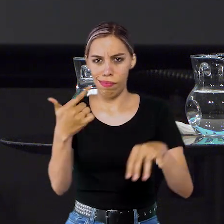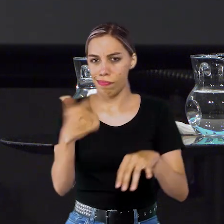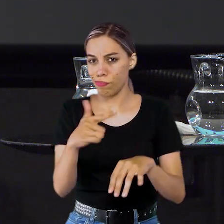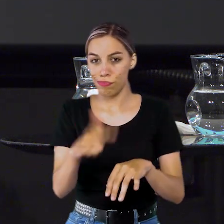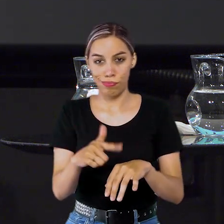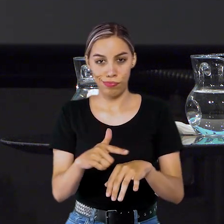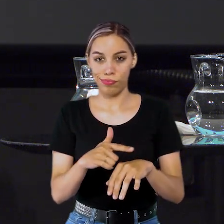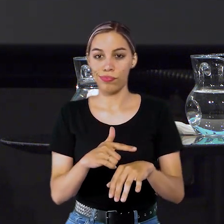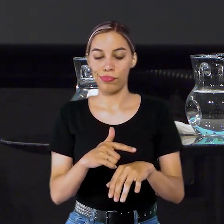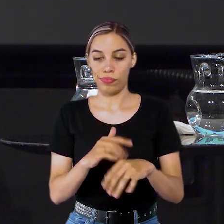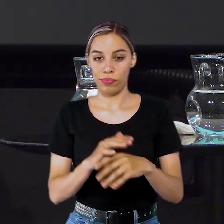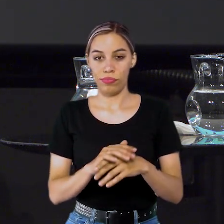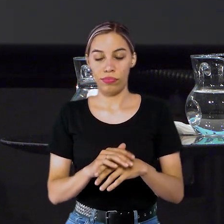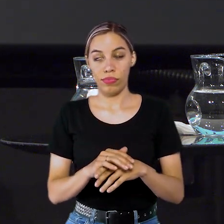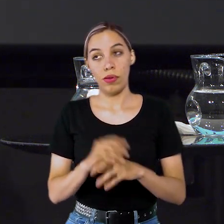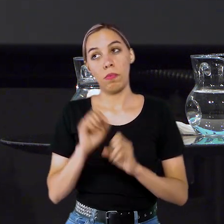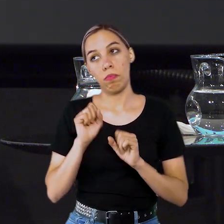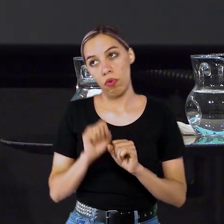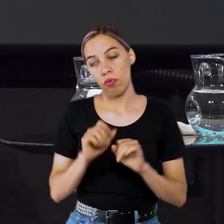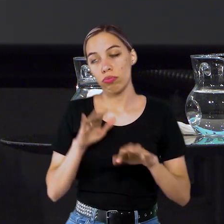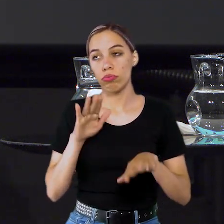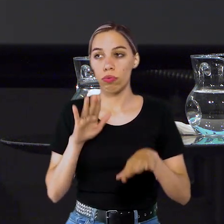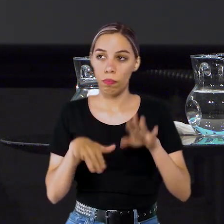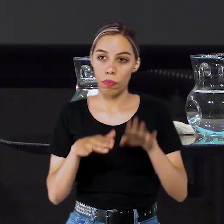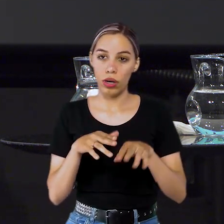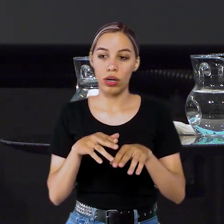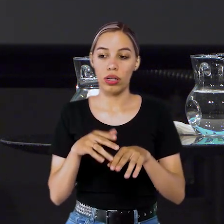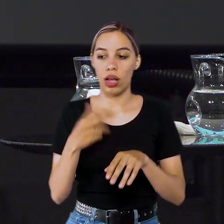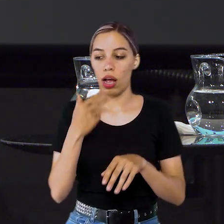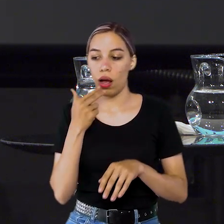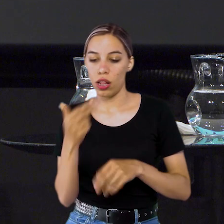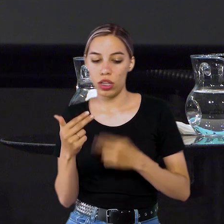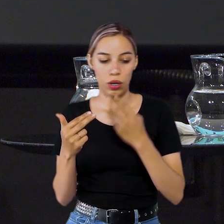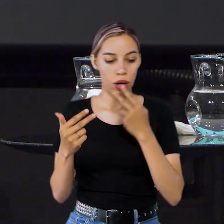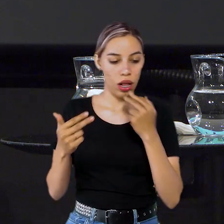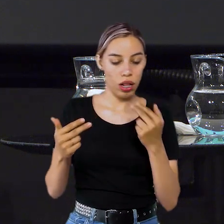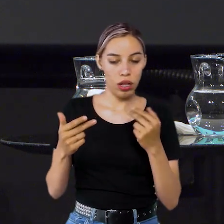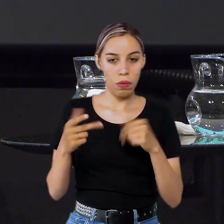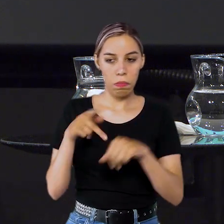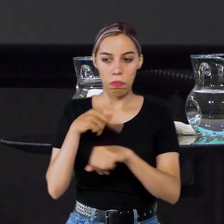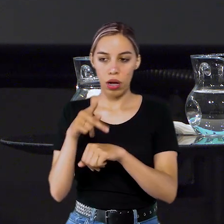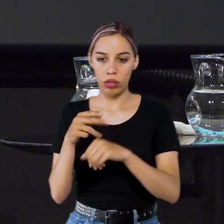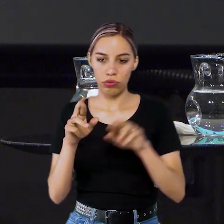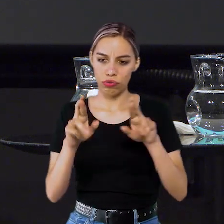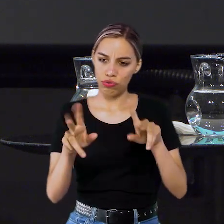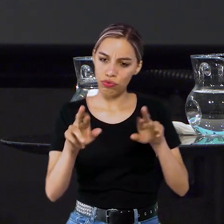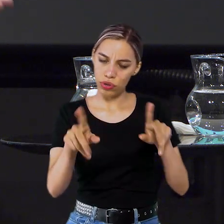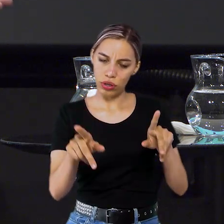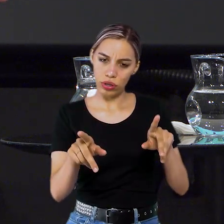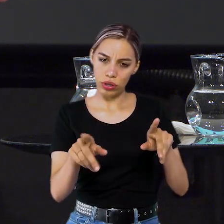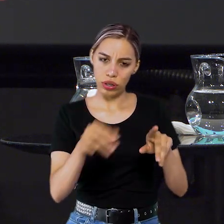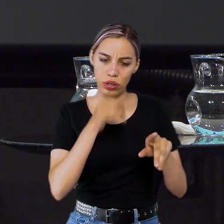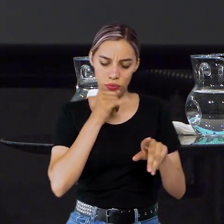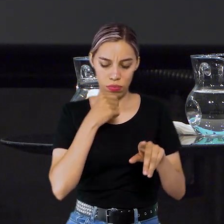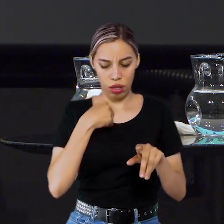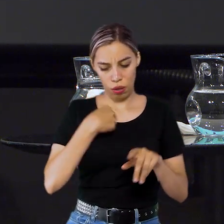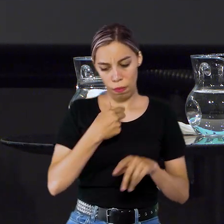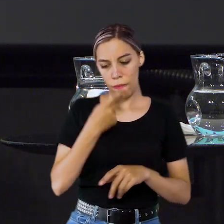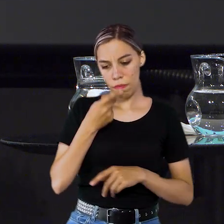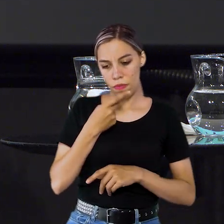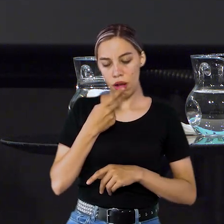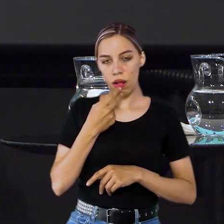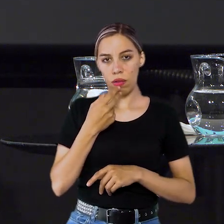talvez, apenas a língua trazida de outro país que são diferentes. Eu falo português, eles falam guarani.